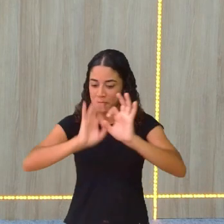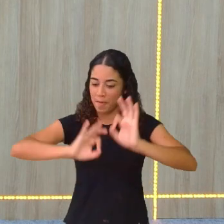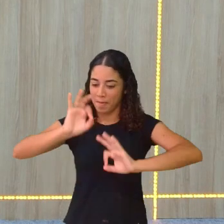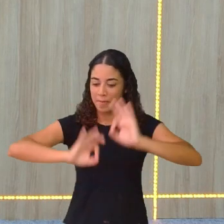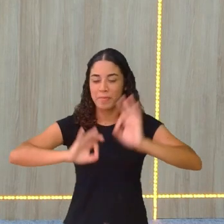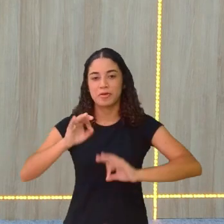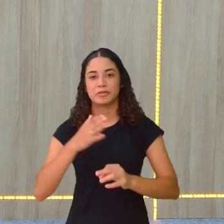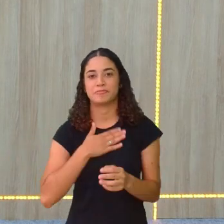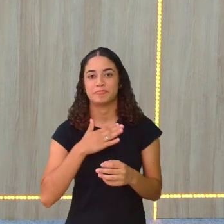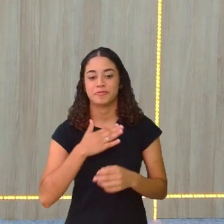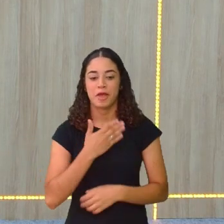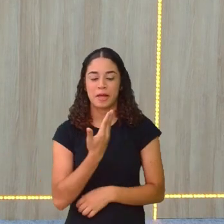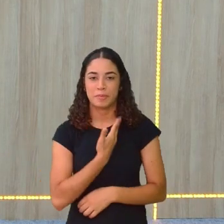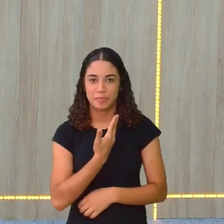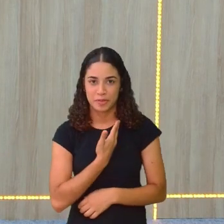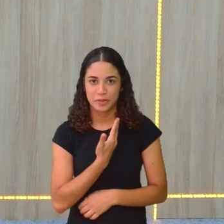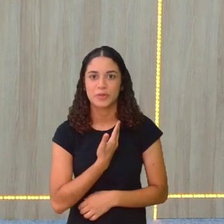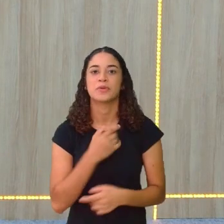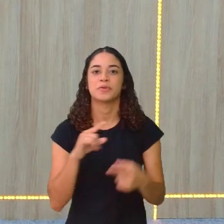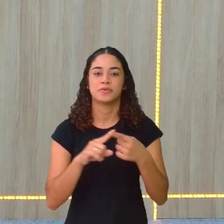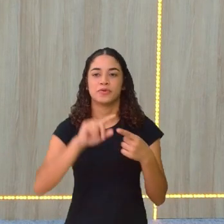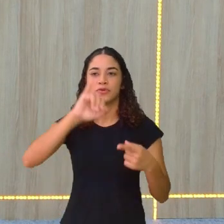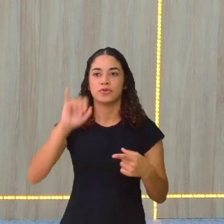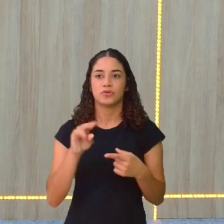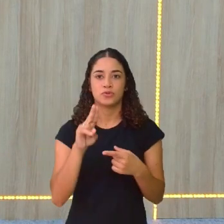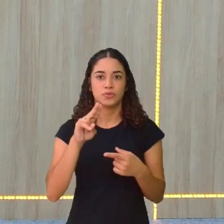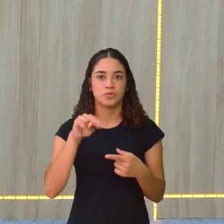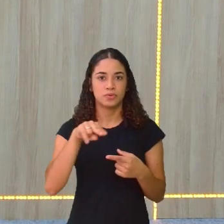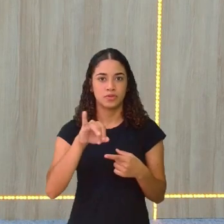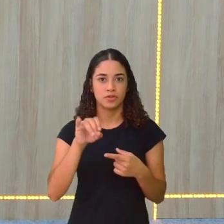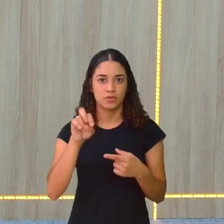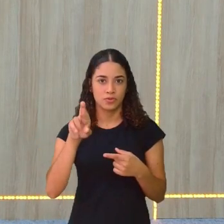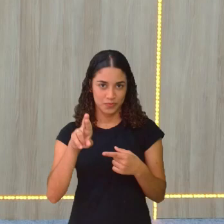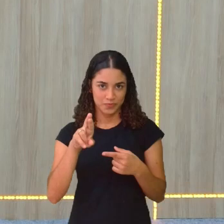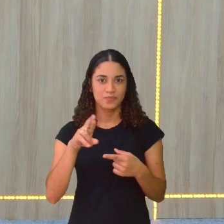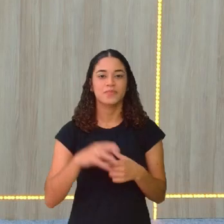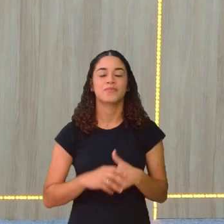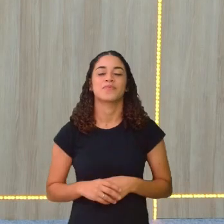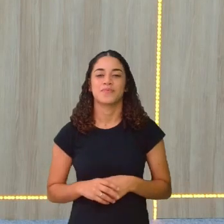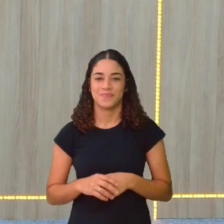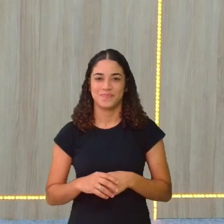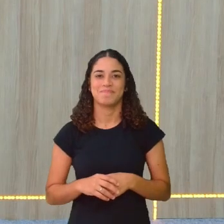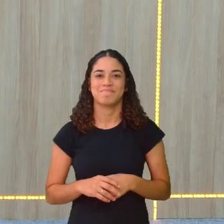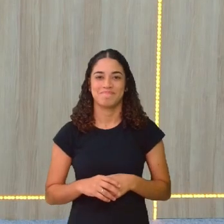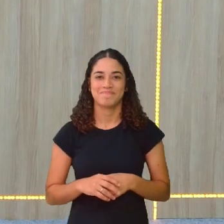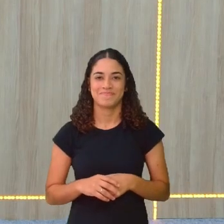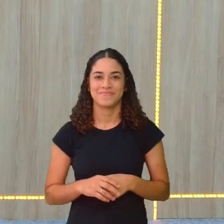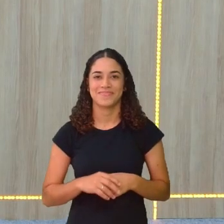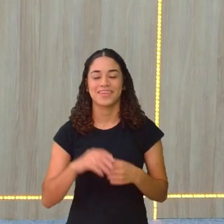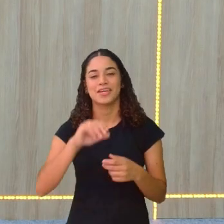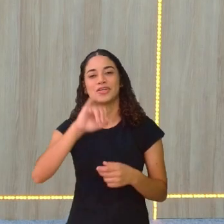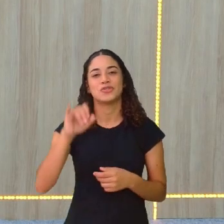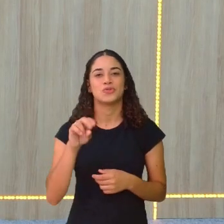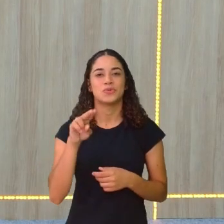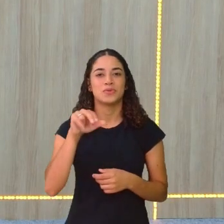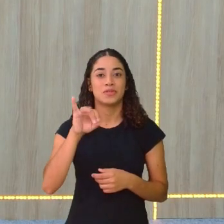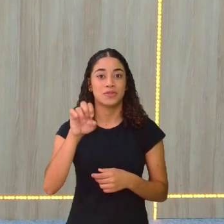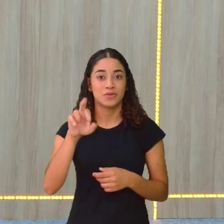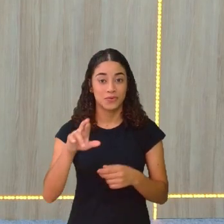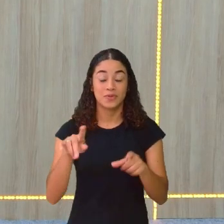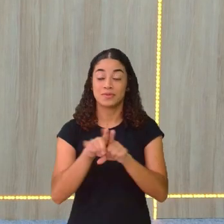meu amigo Ixará, Juninho, certo? Cleitinho Júnior, né, o Juninho.